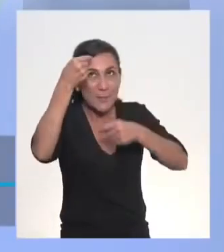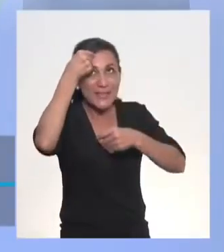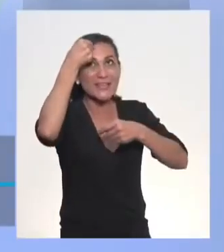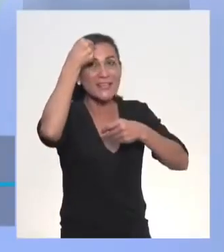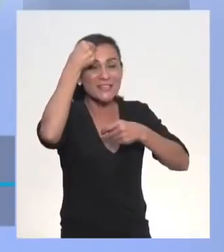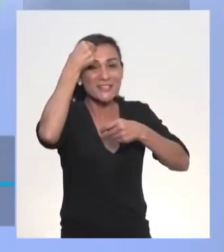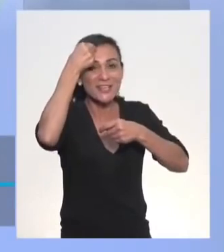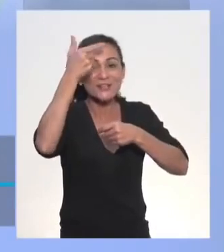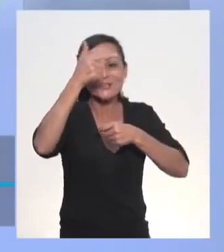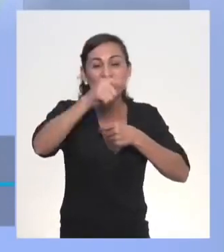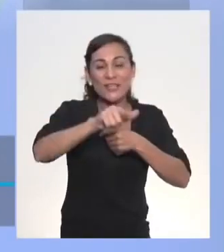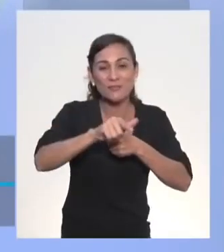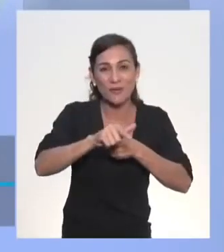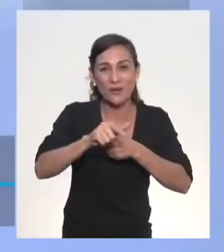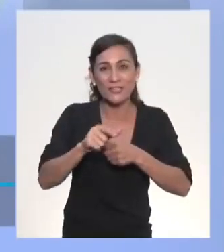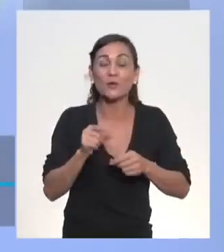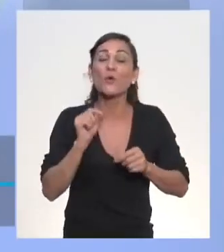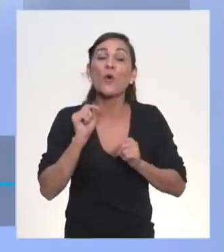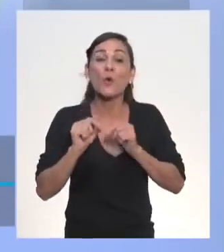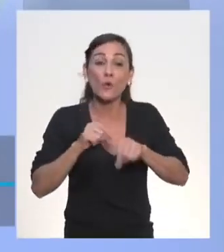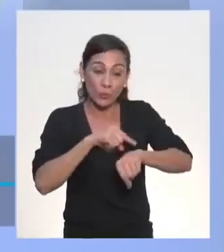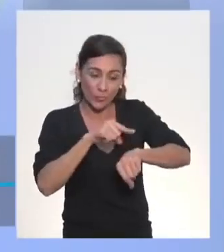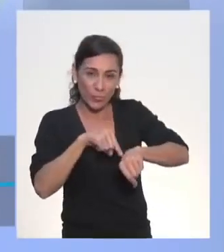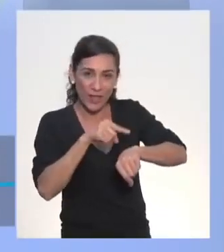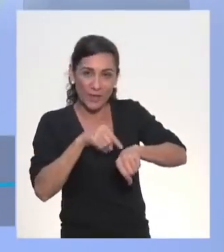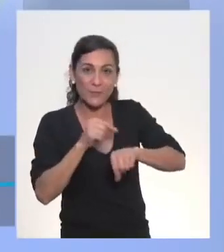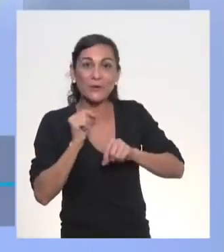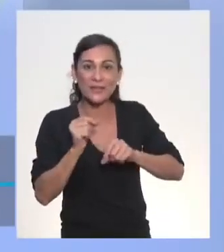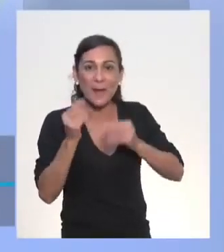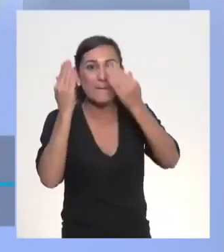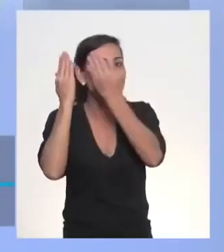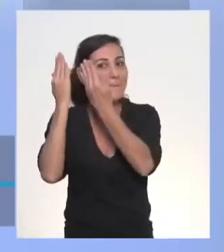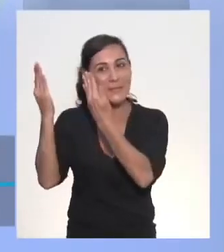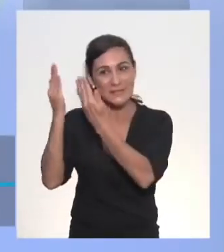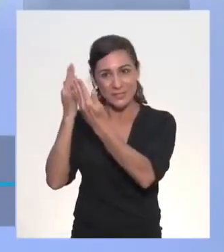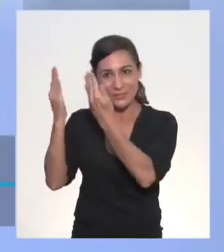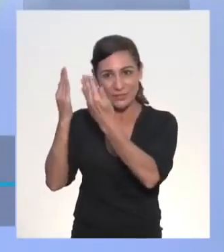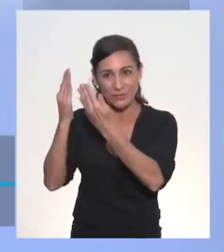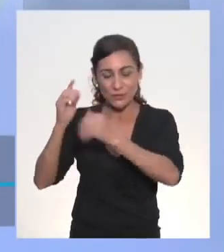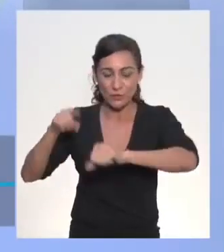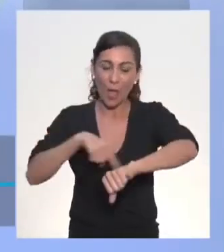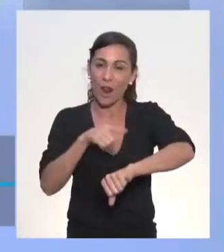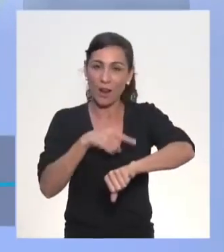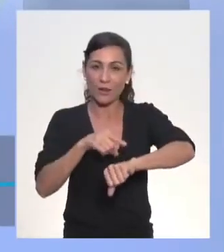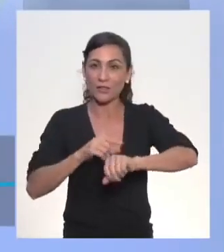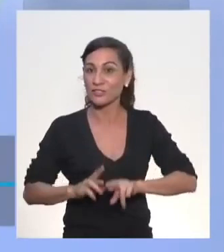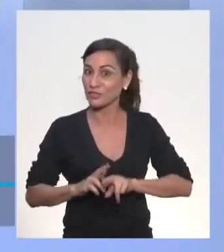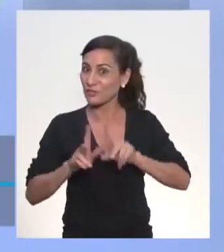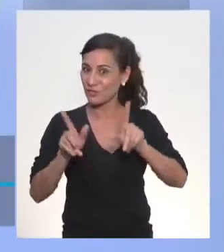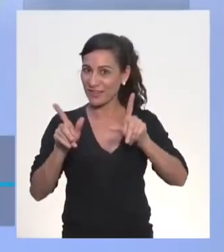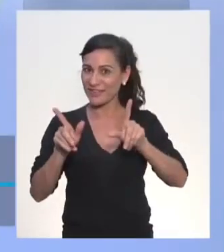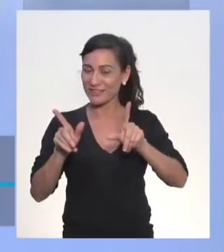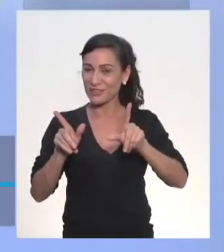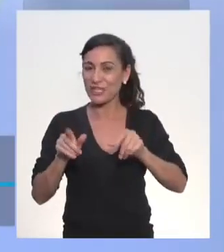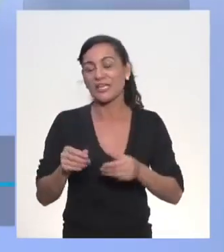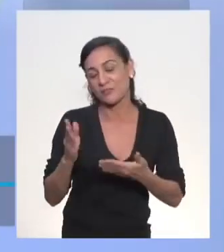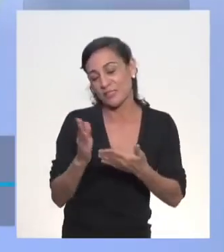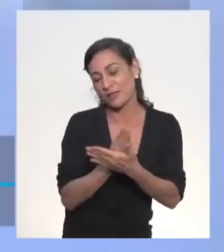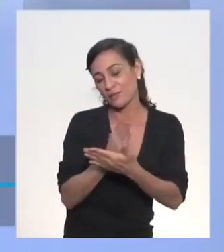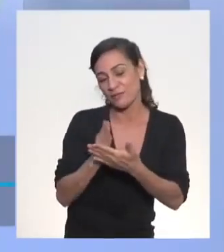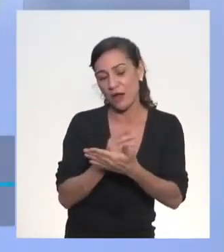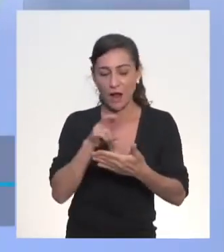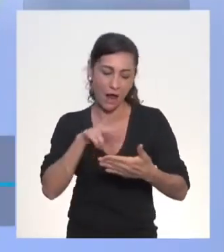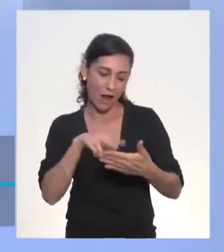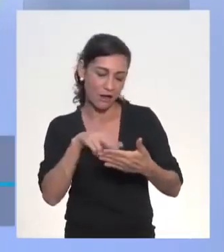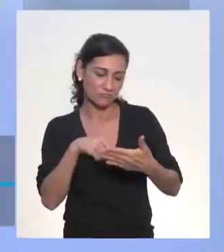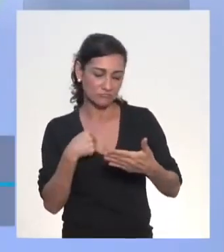fora. Ou seja, o tempo na narrativa aí é psicológico, não é cronológico. Aí, às vezes, você lê um livro e fala assim, nossa, não está